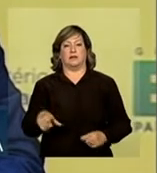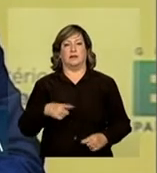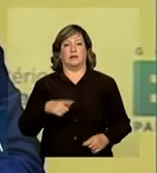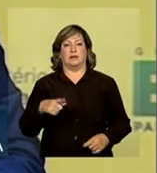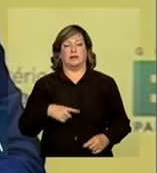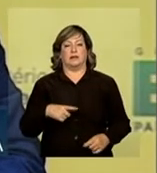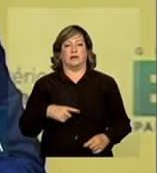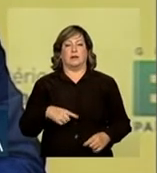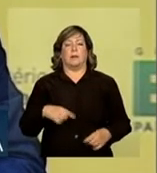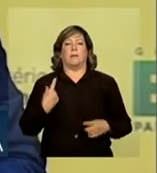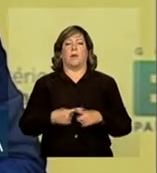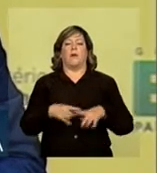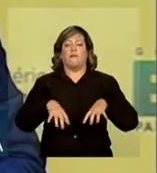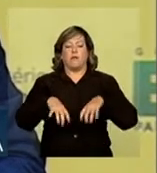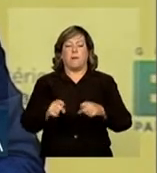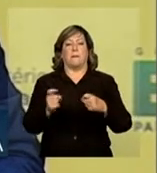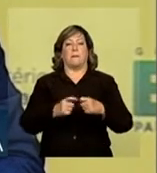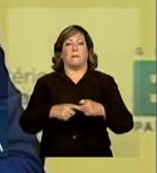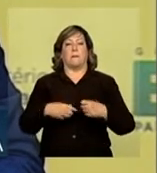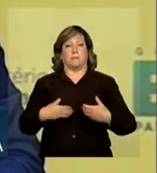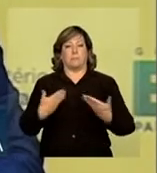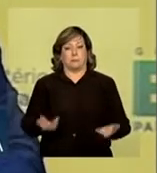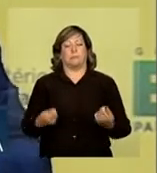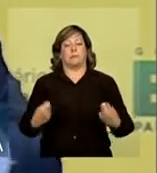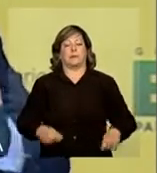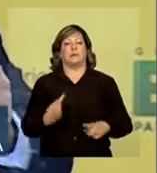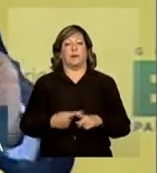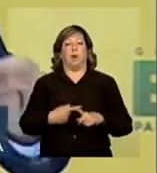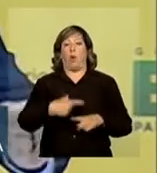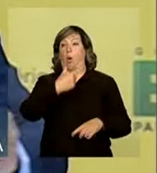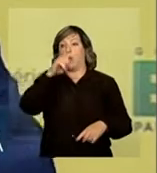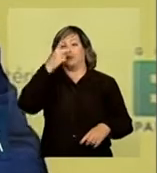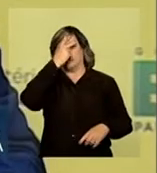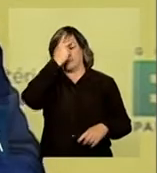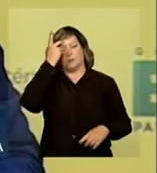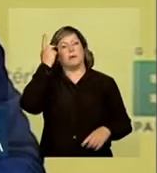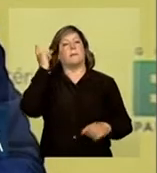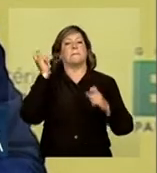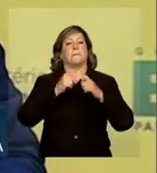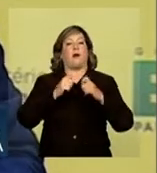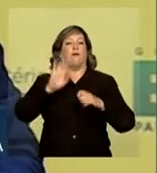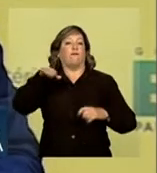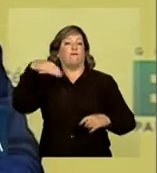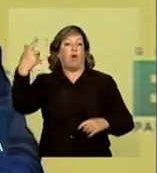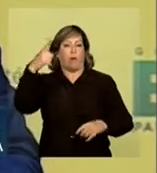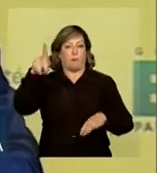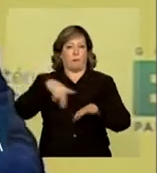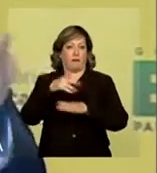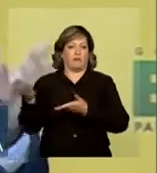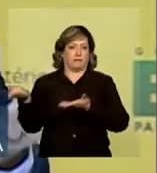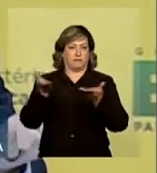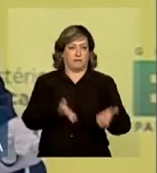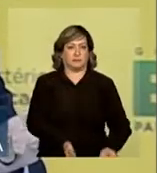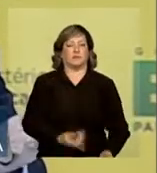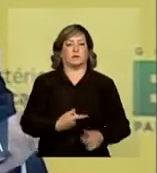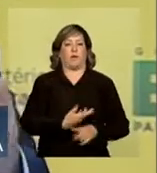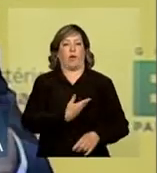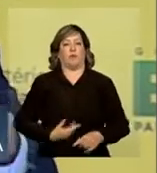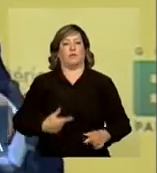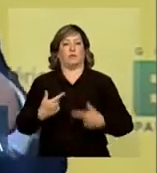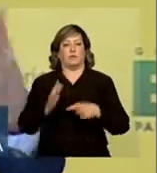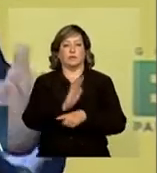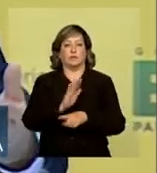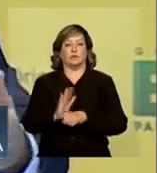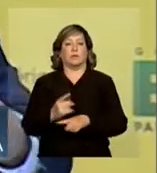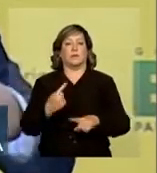emergencial nós estamos trazer médicos de Fora um programa que tem tutor isto previsão é Inclusive das universidades